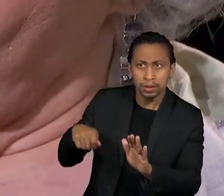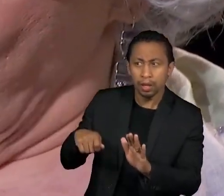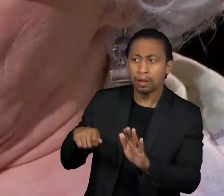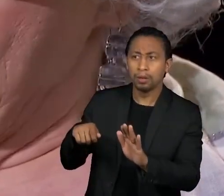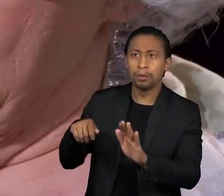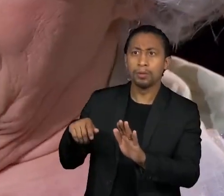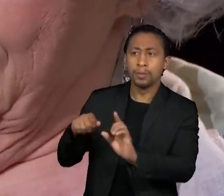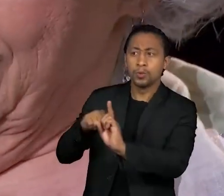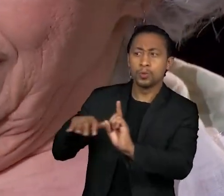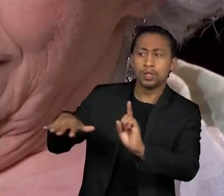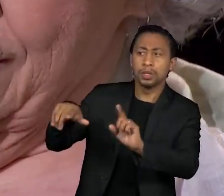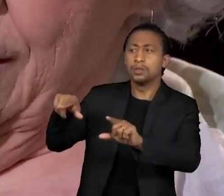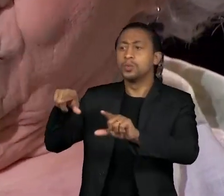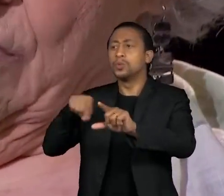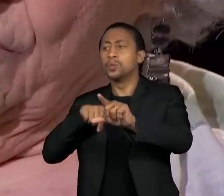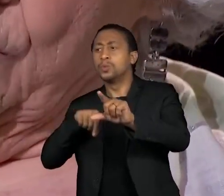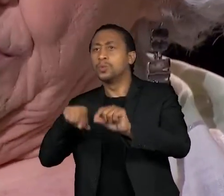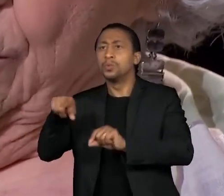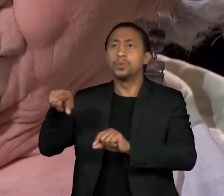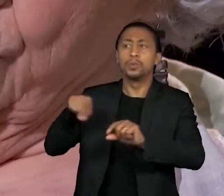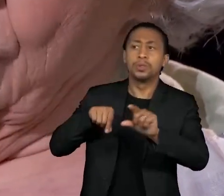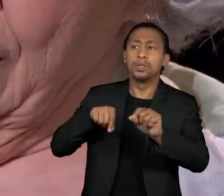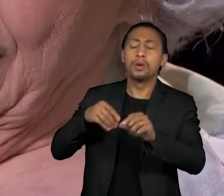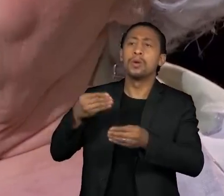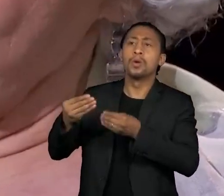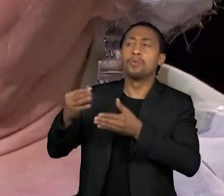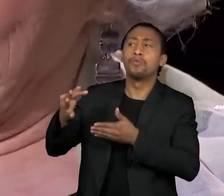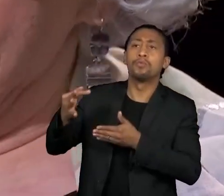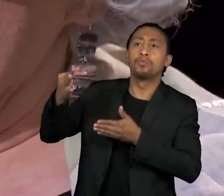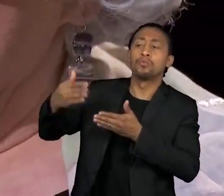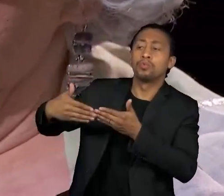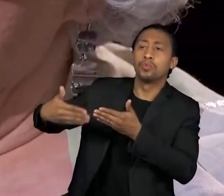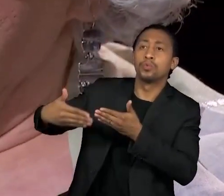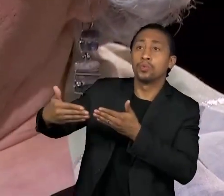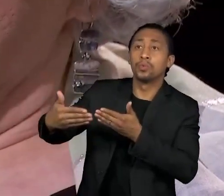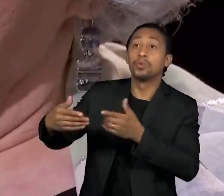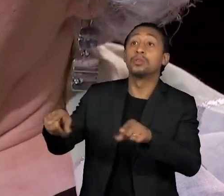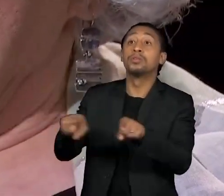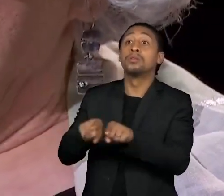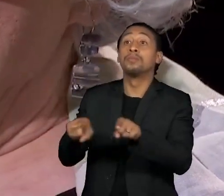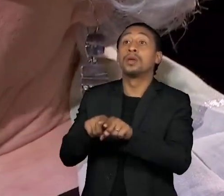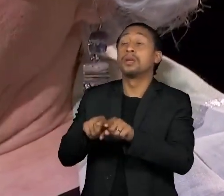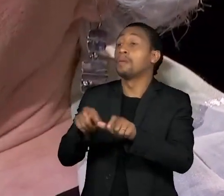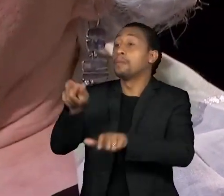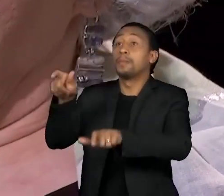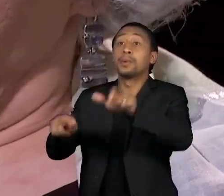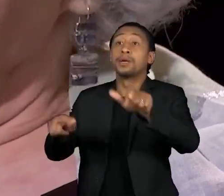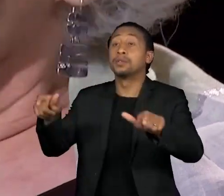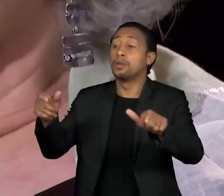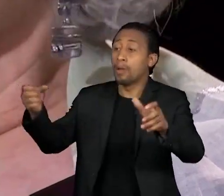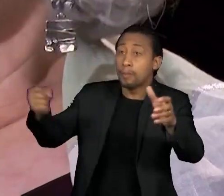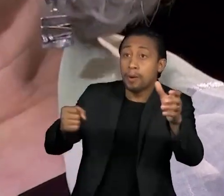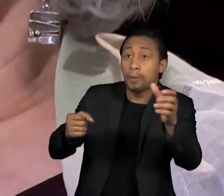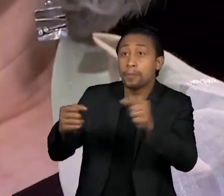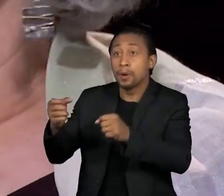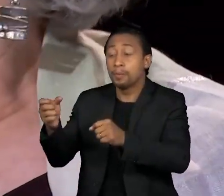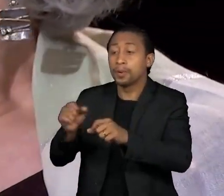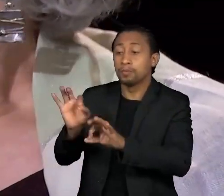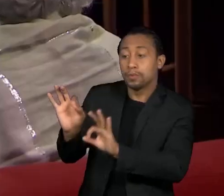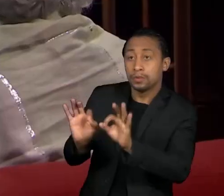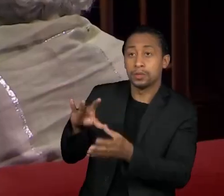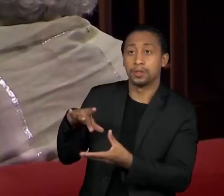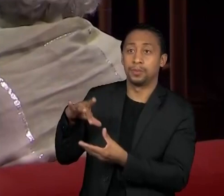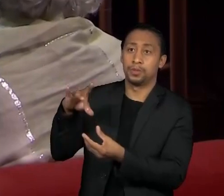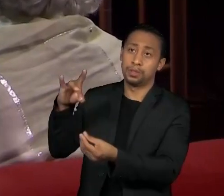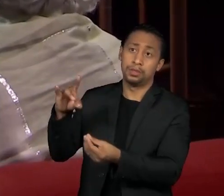escolhe seus destinos e os parceiros com quem constrói a democracia